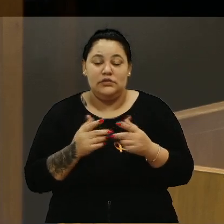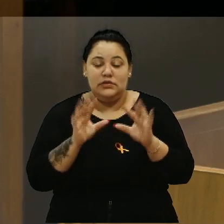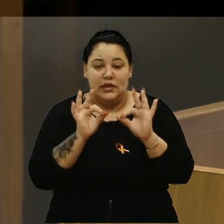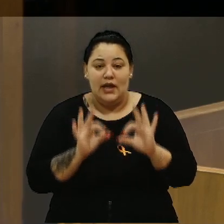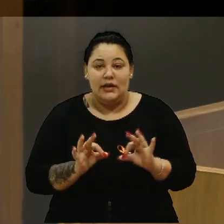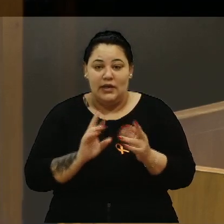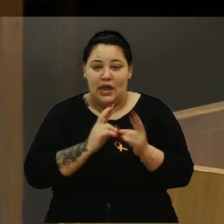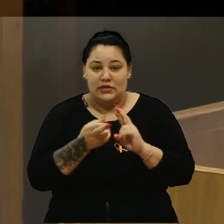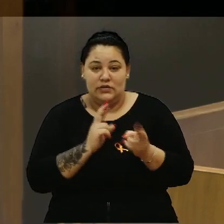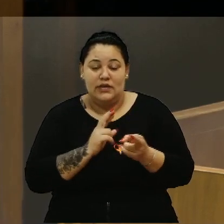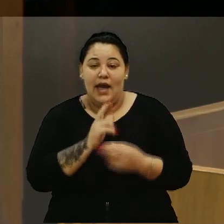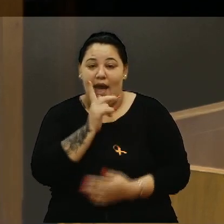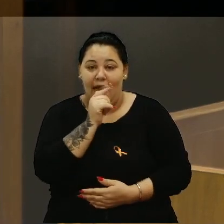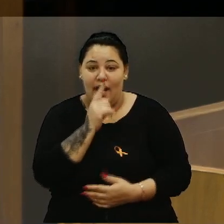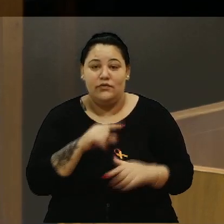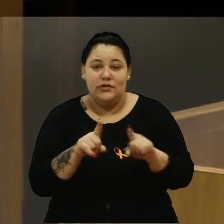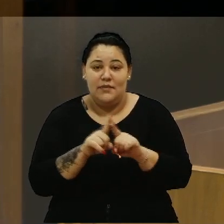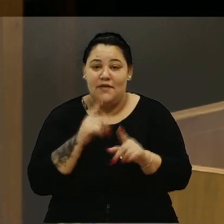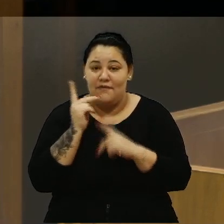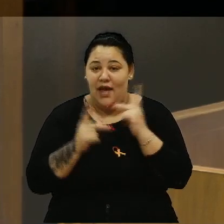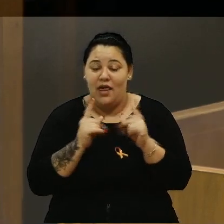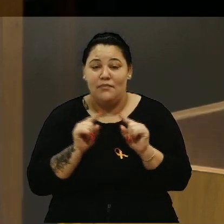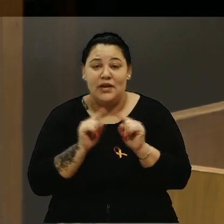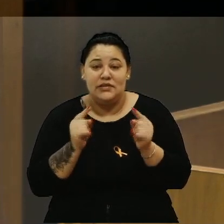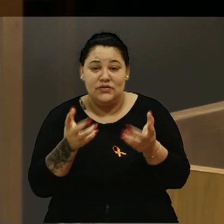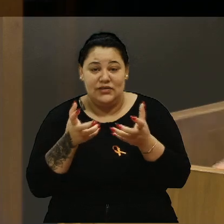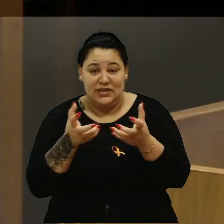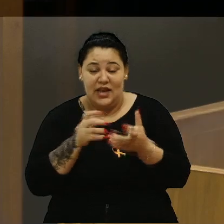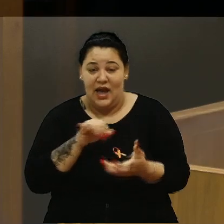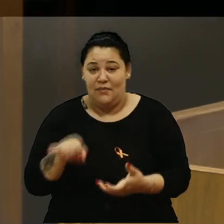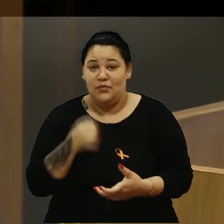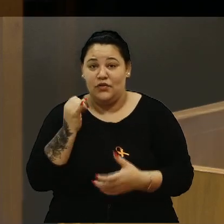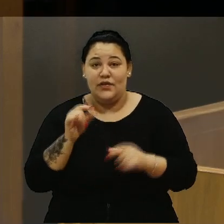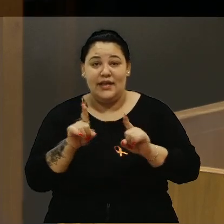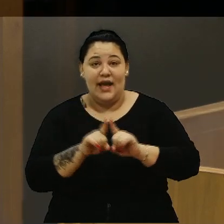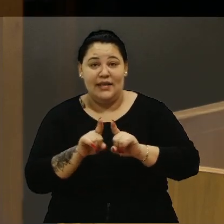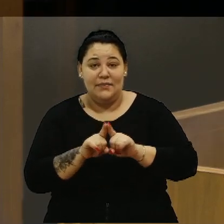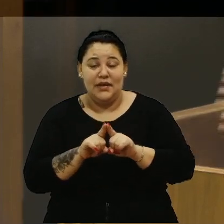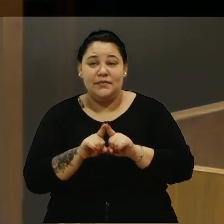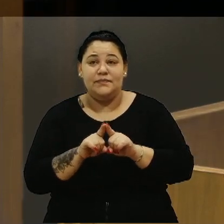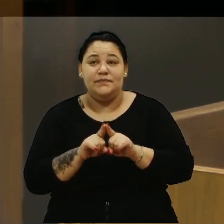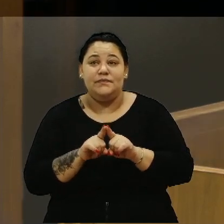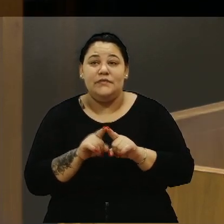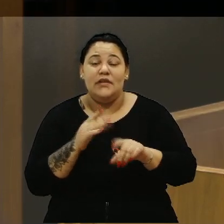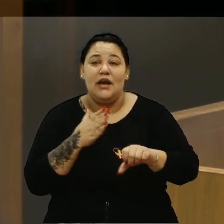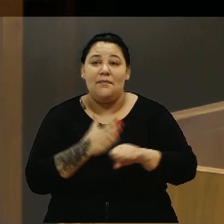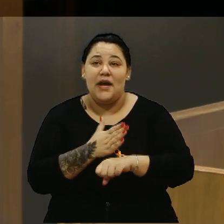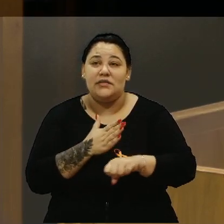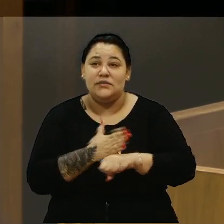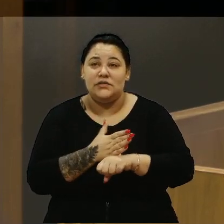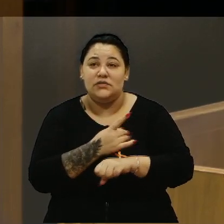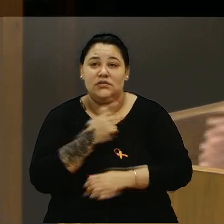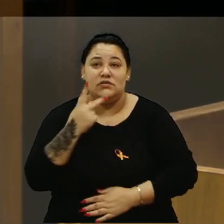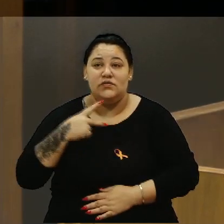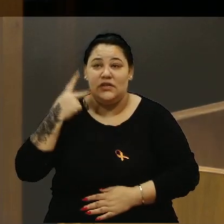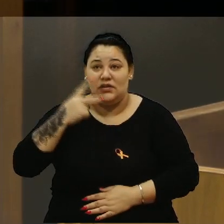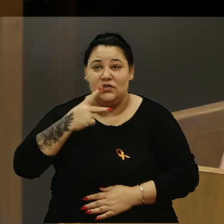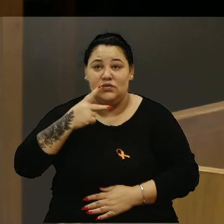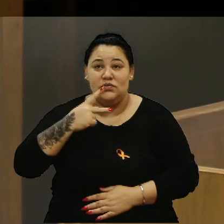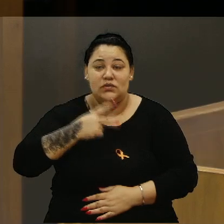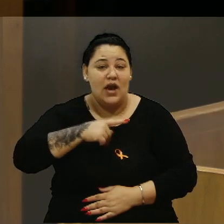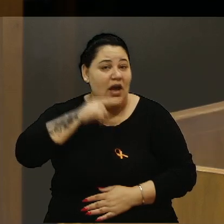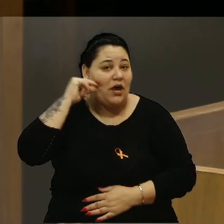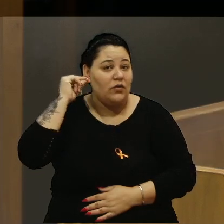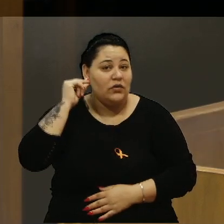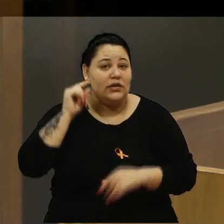das Águas nos trazem, né? Mas eu queria aqui aproveitar a participação do vereador Aldonei, a sua